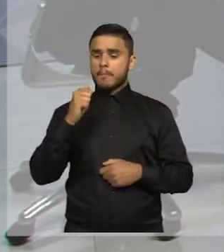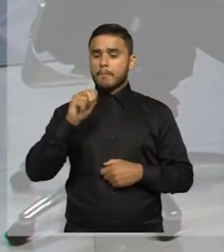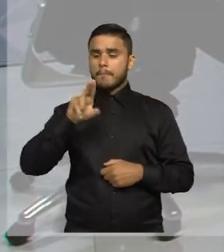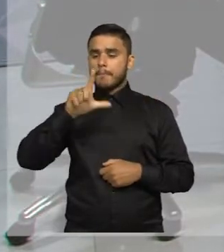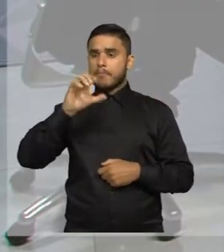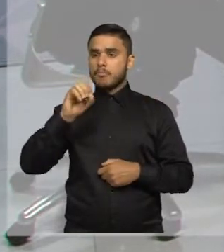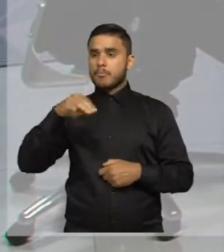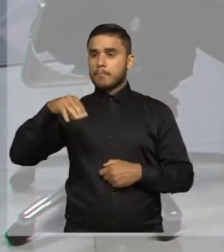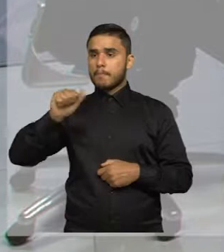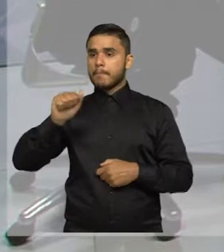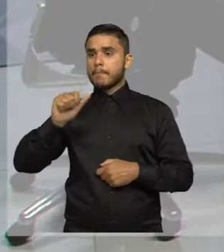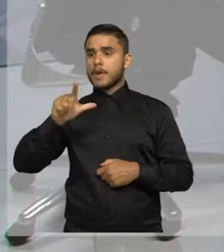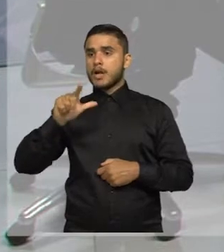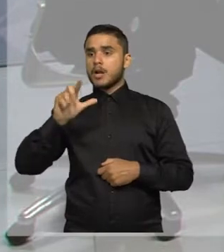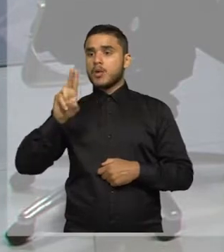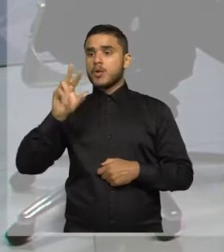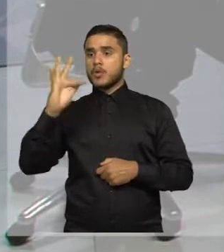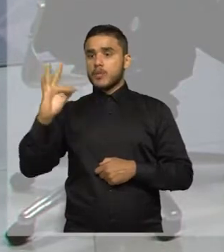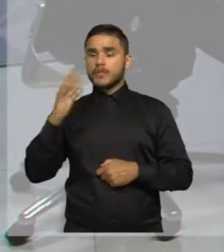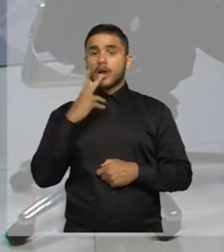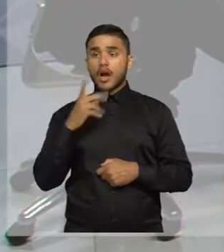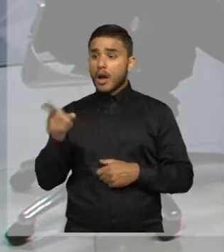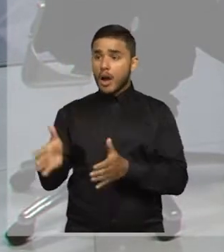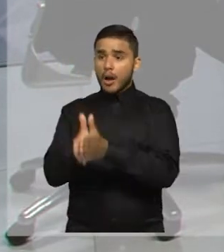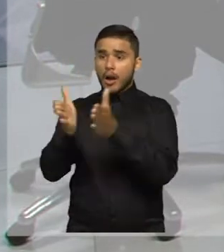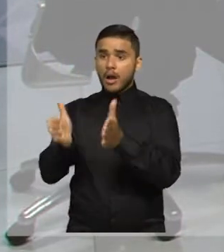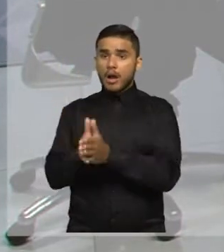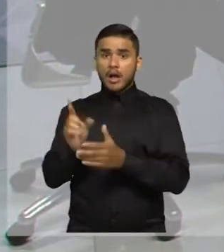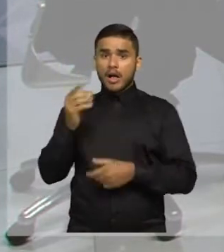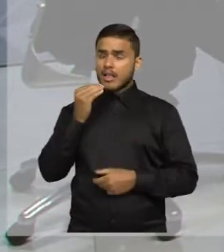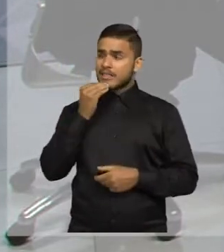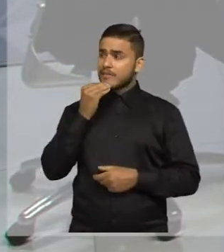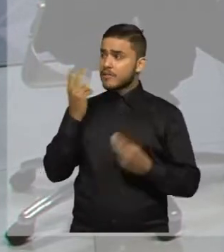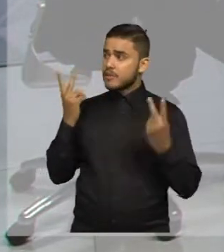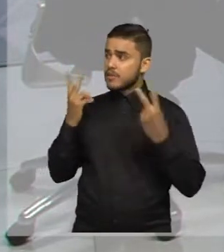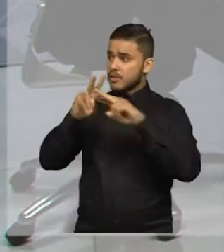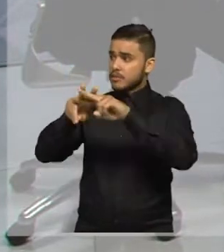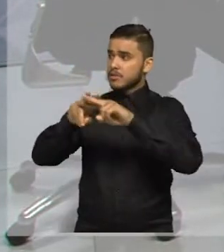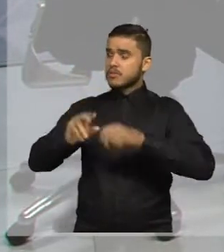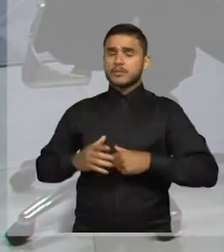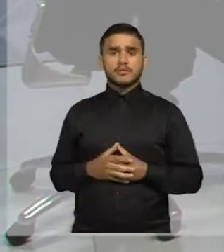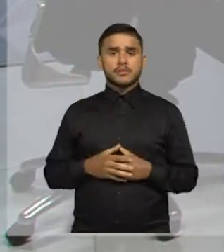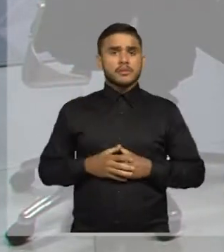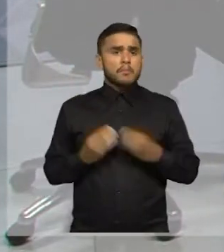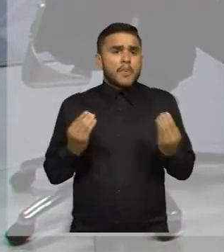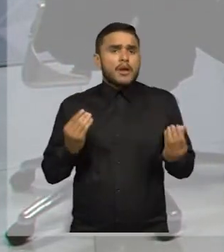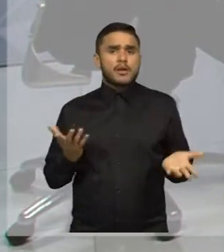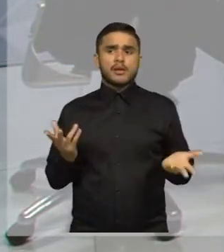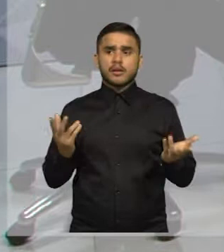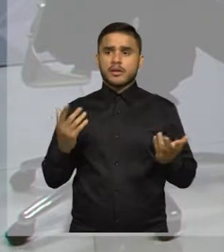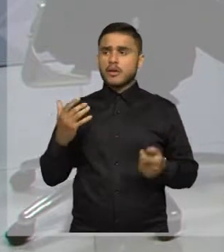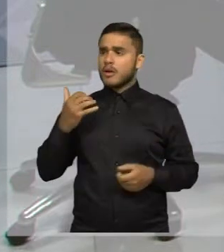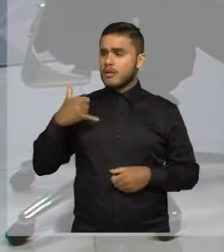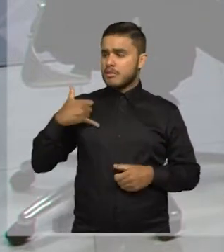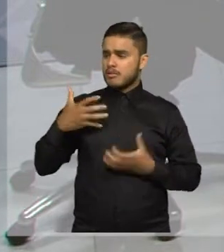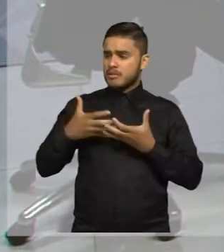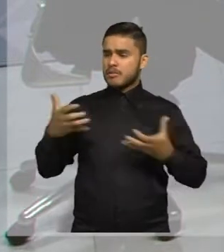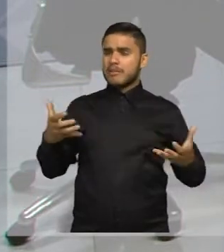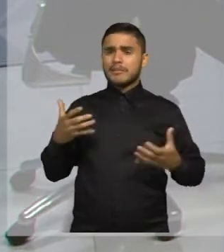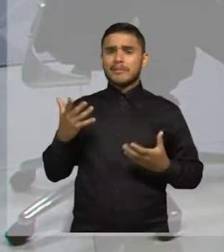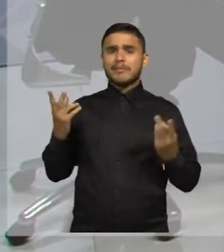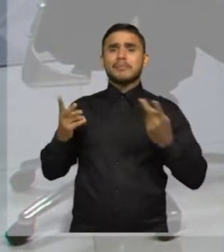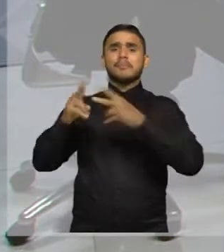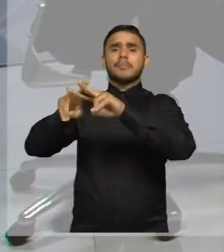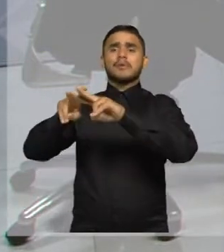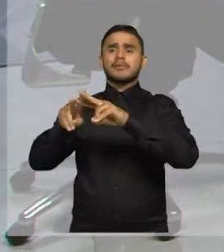pobre, era muito mais eficiente do que metê-lo na cadeia. Era suficiente. Era muito mais eficiente. Na cadeia, o que é que a sociedade